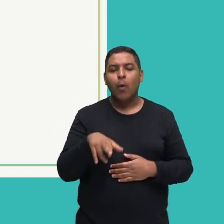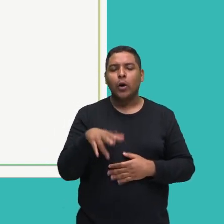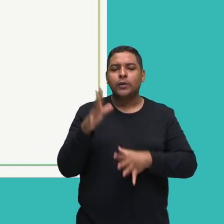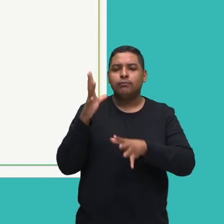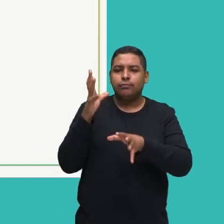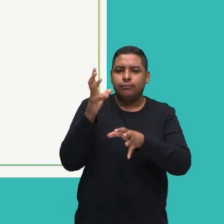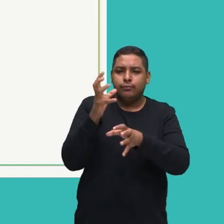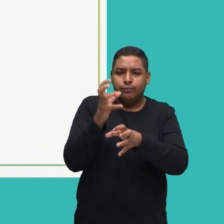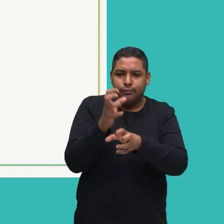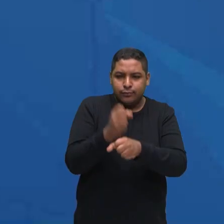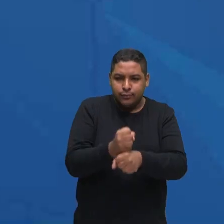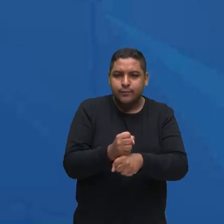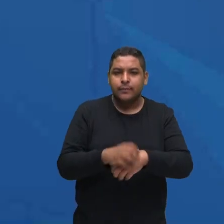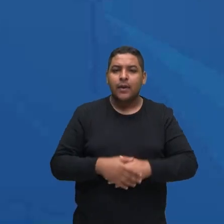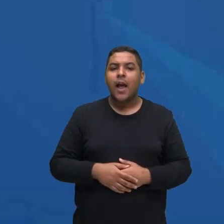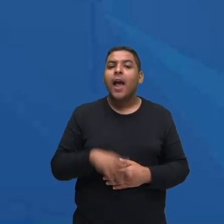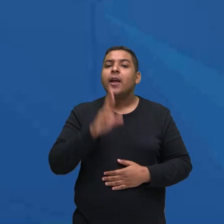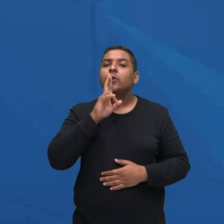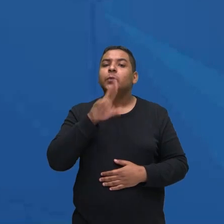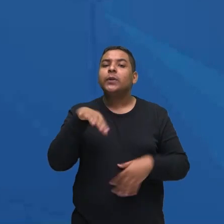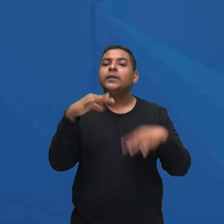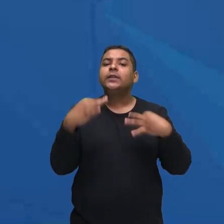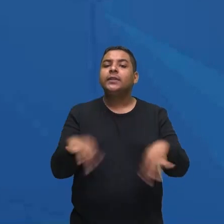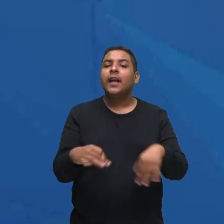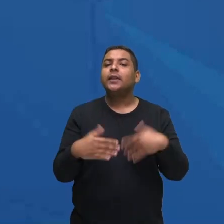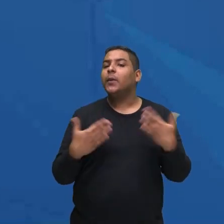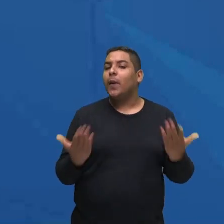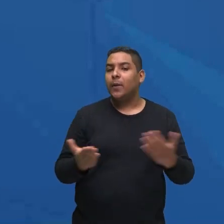A resposta correta para